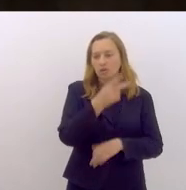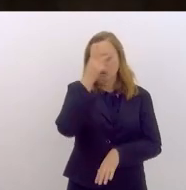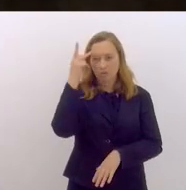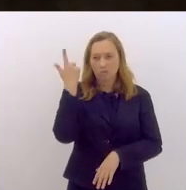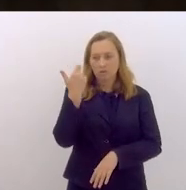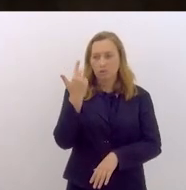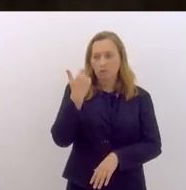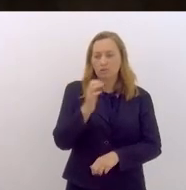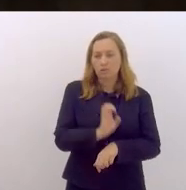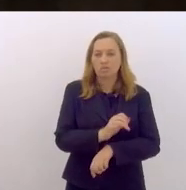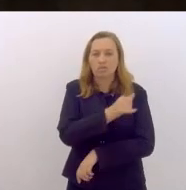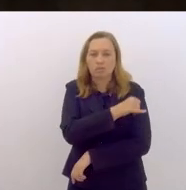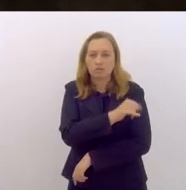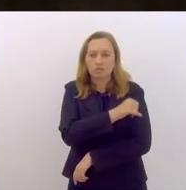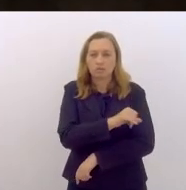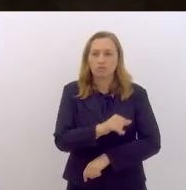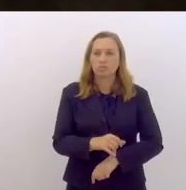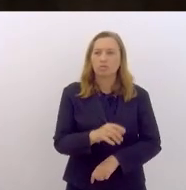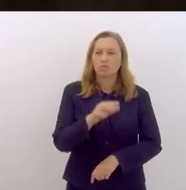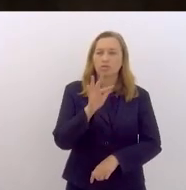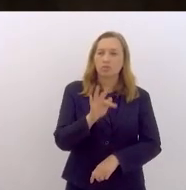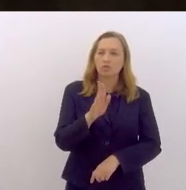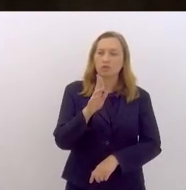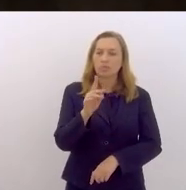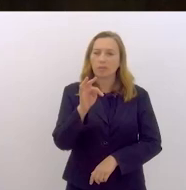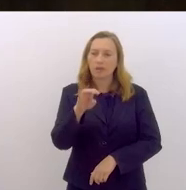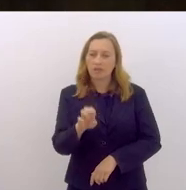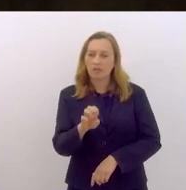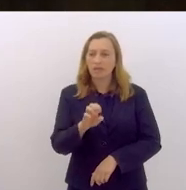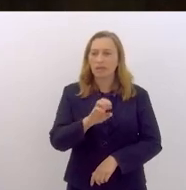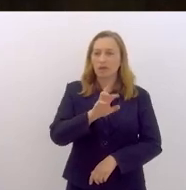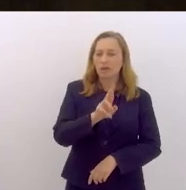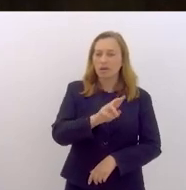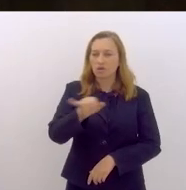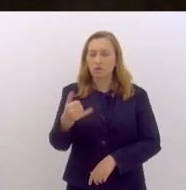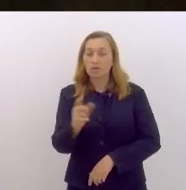do Estado do Rio de Janeiro, FUNARPEN e RJ,